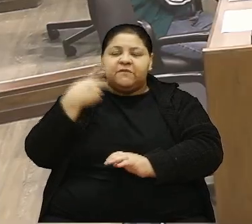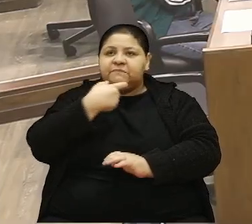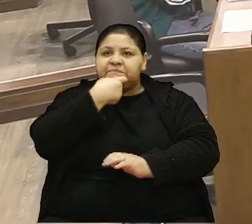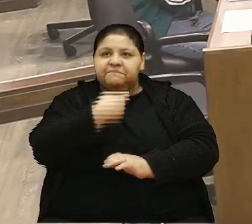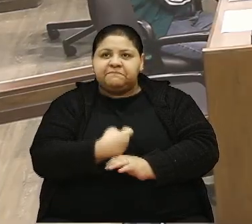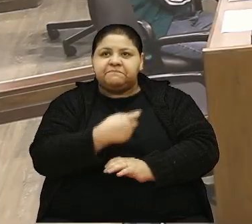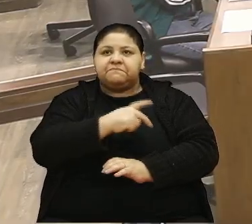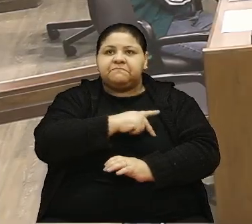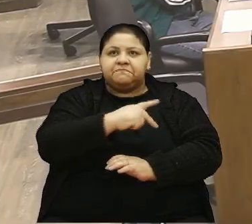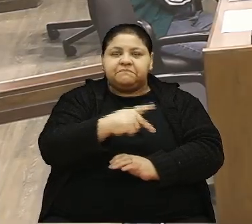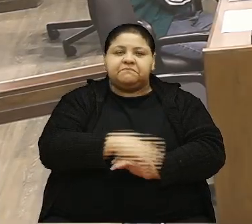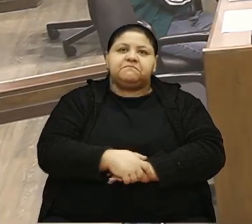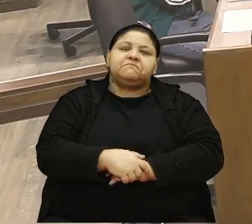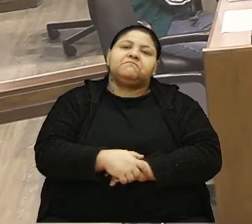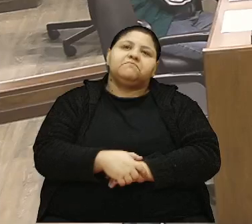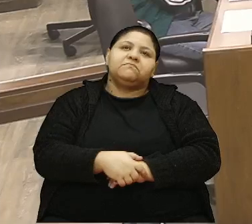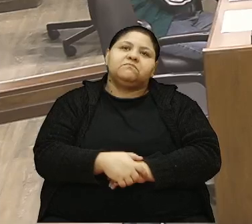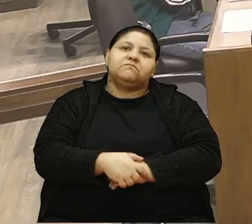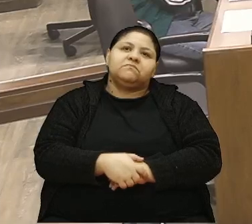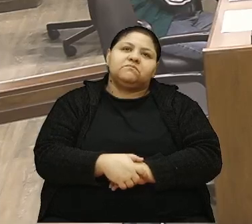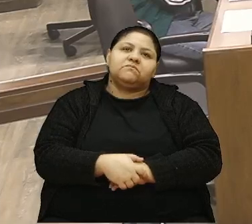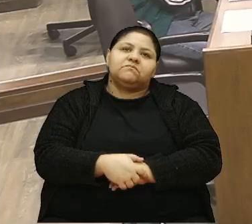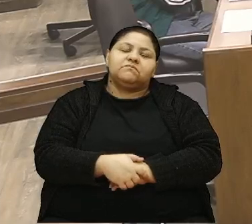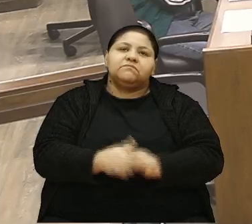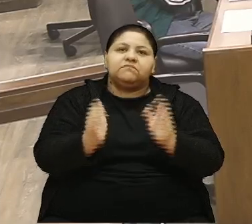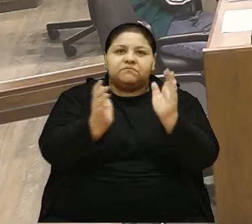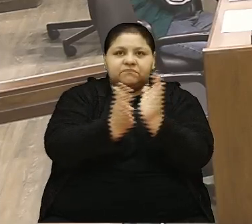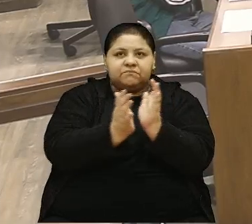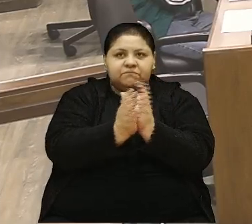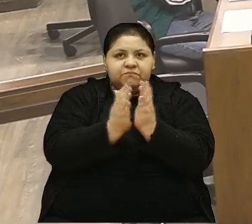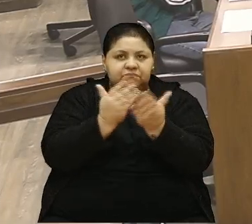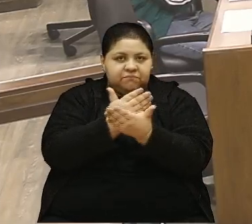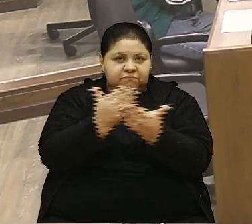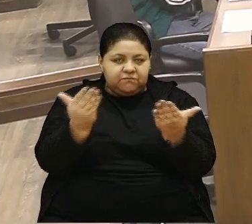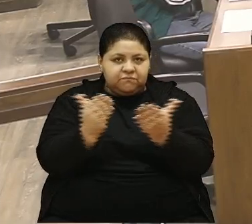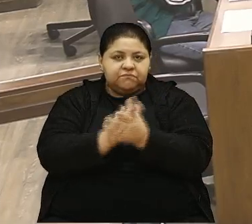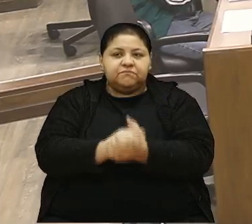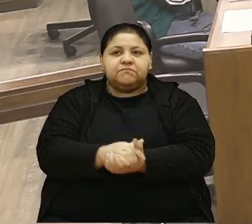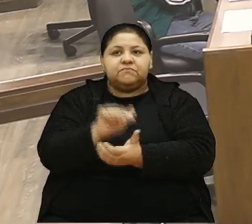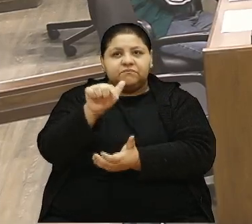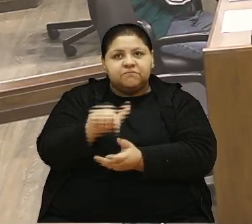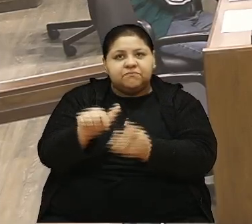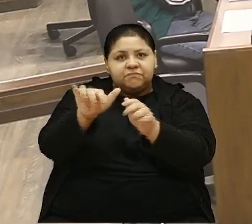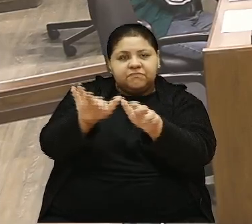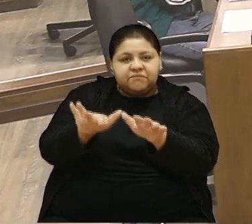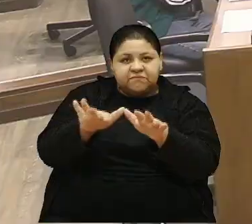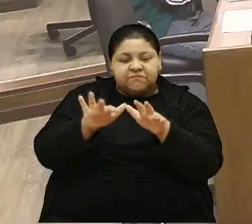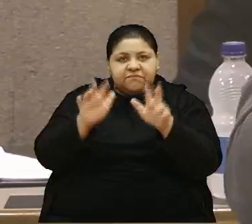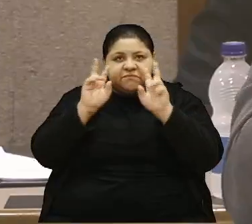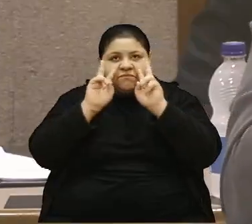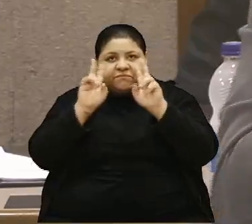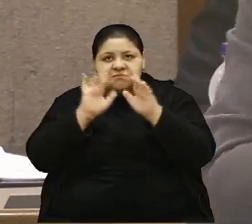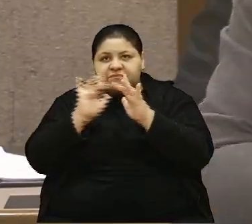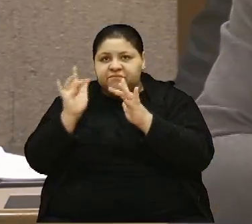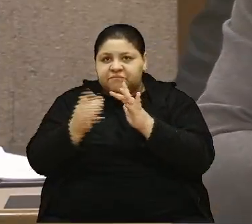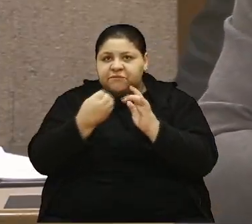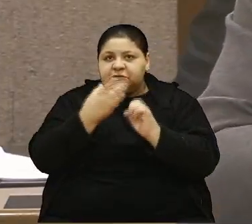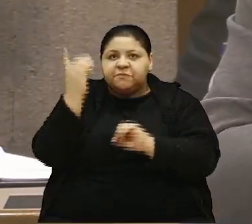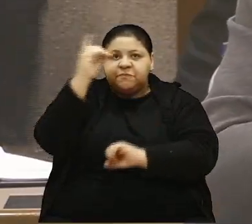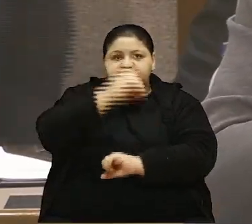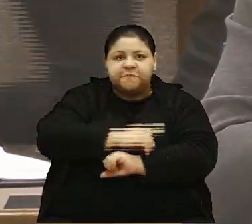Senhor presidente, nobres colegas vereadores, quem está aqui no nosso plenário, quem nos assiste pelas redes sociais, muito bom